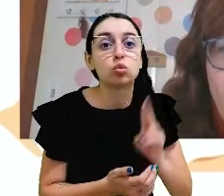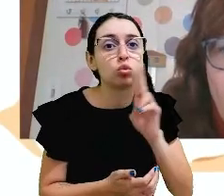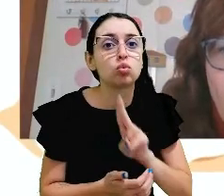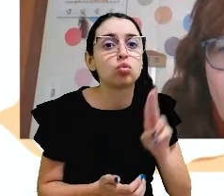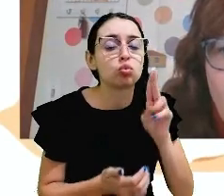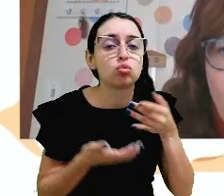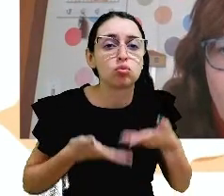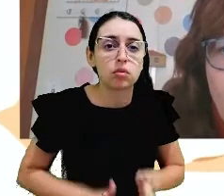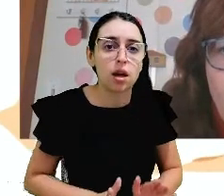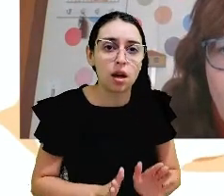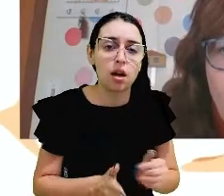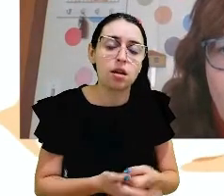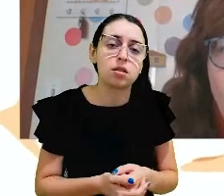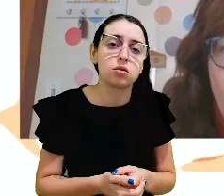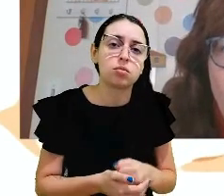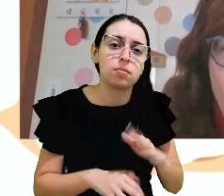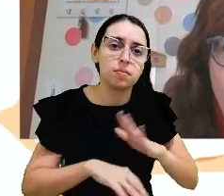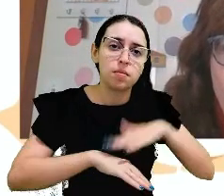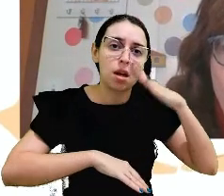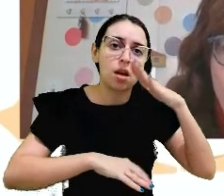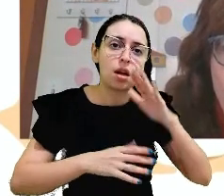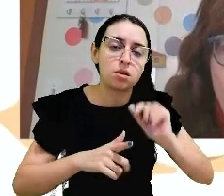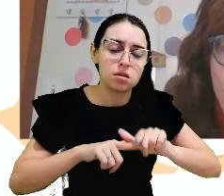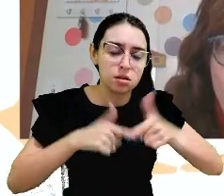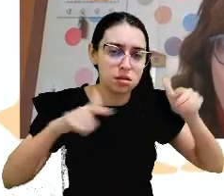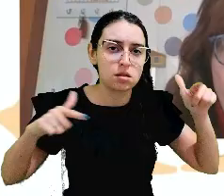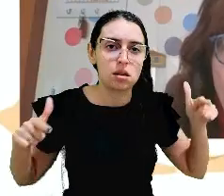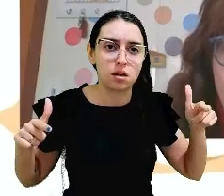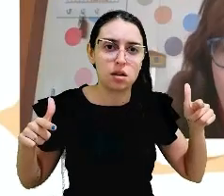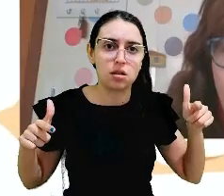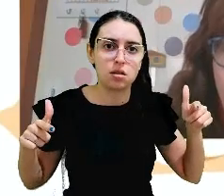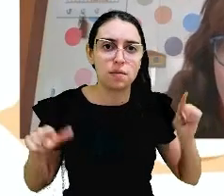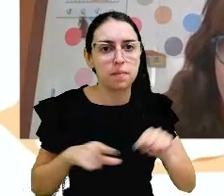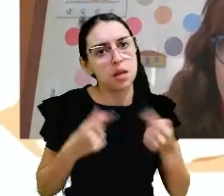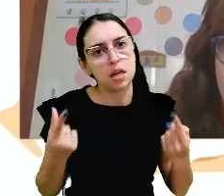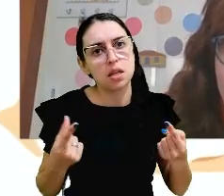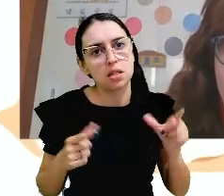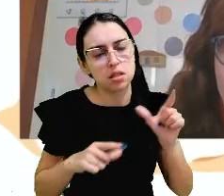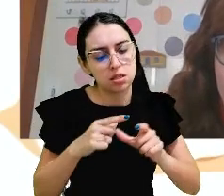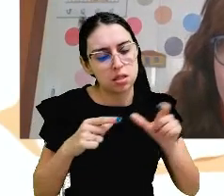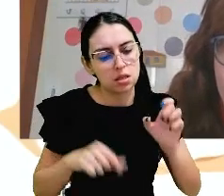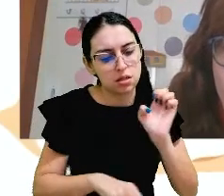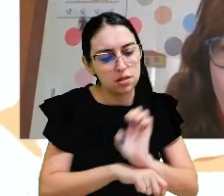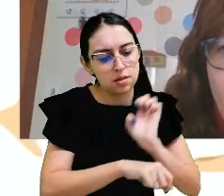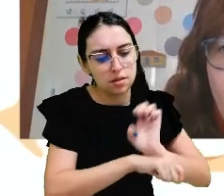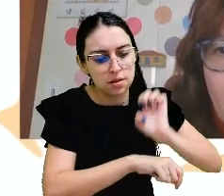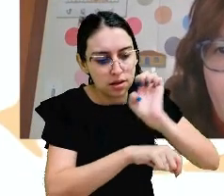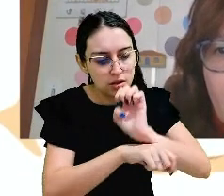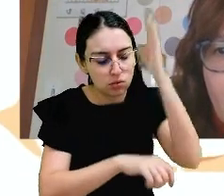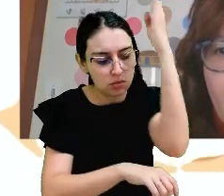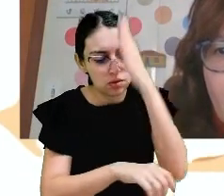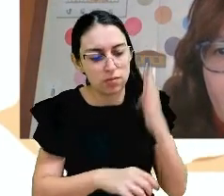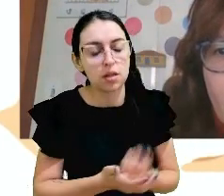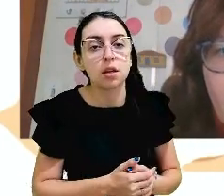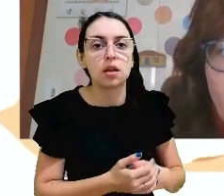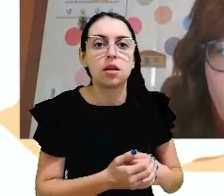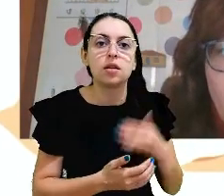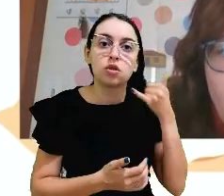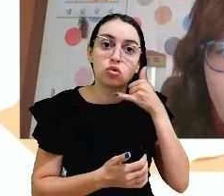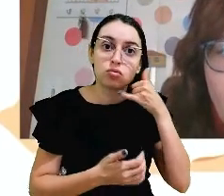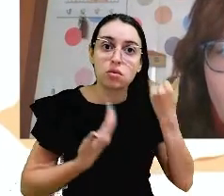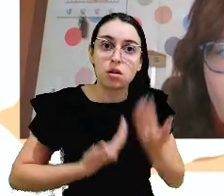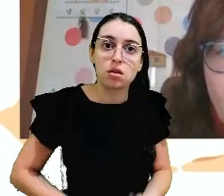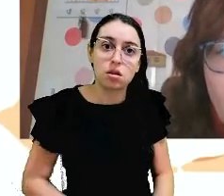ela é mais abrangente, né? Mas a gente tem regiões do Brasil em que as parteiras atendem 100%